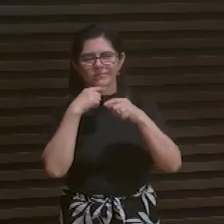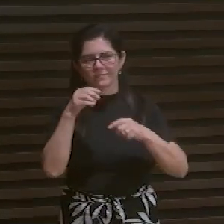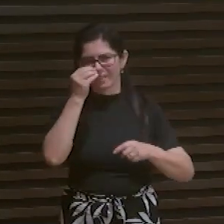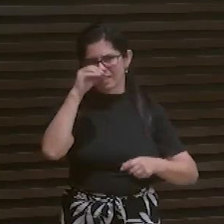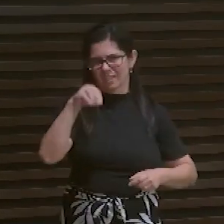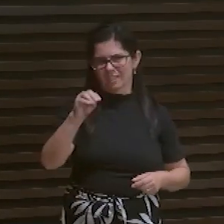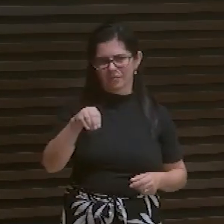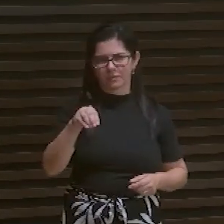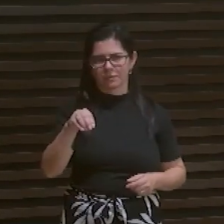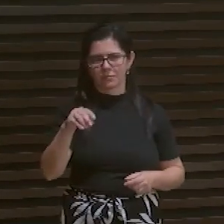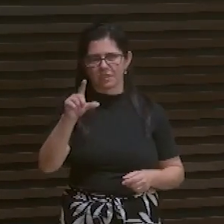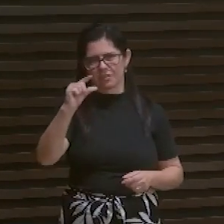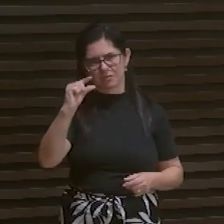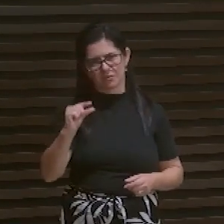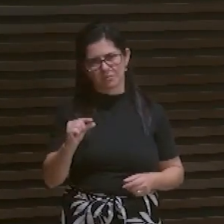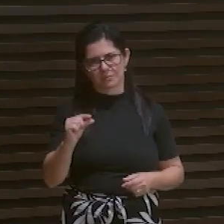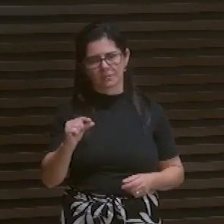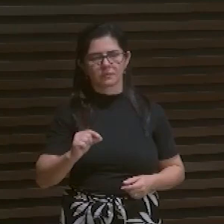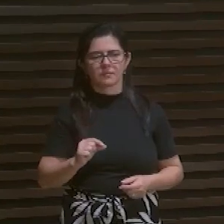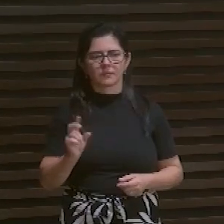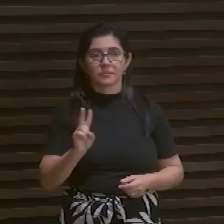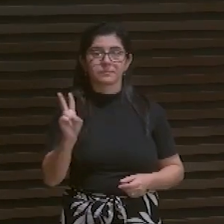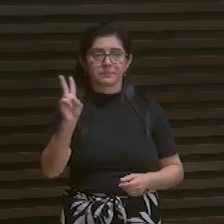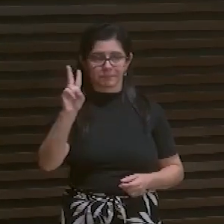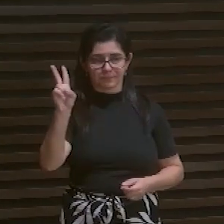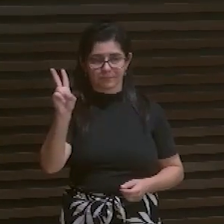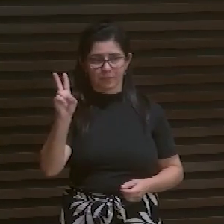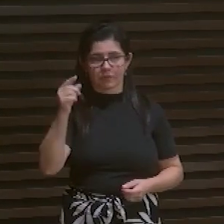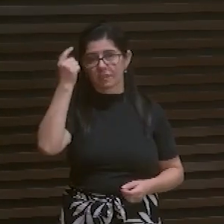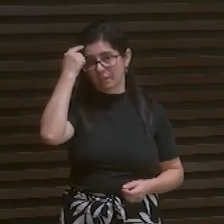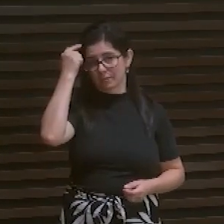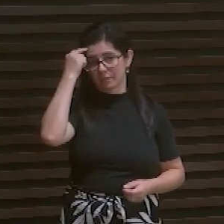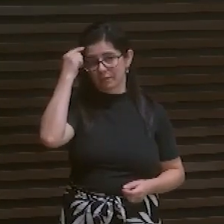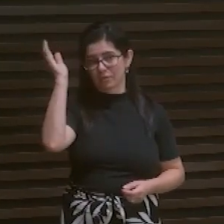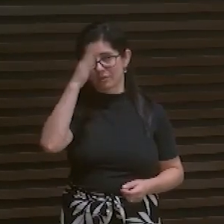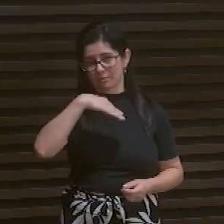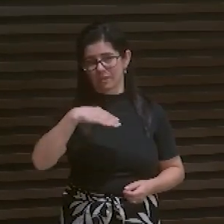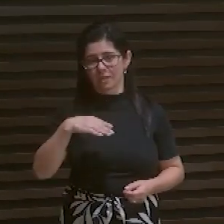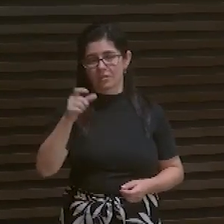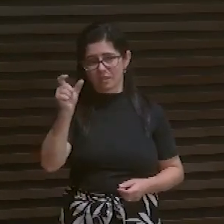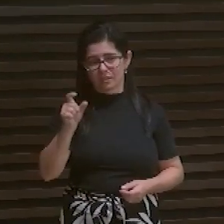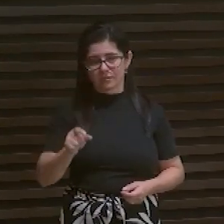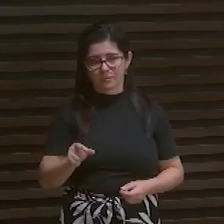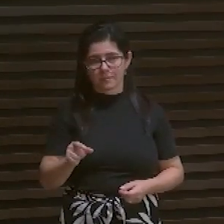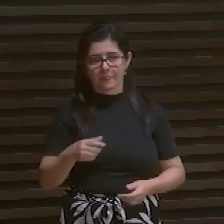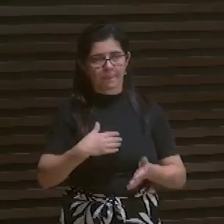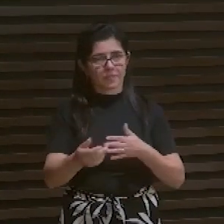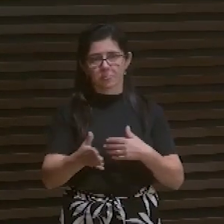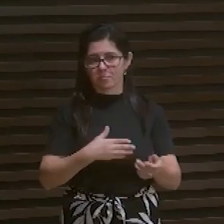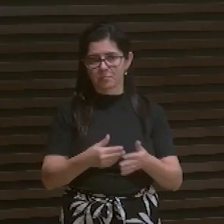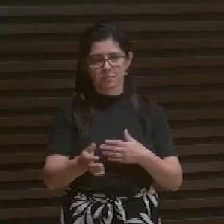diminuir, a pensar mal daquele homem por algum motivo que seja de eloquência,